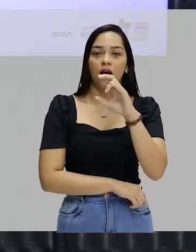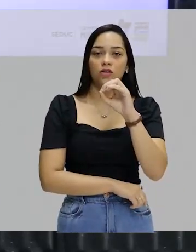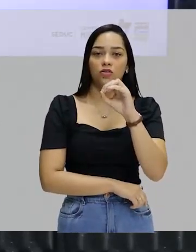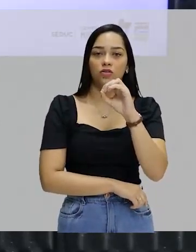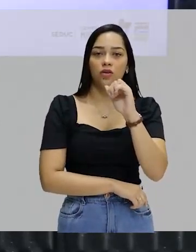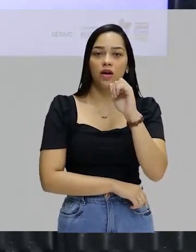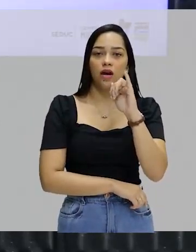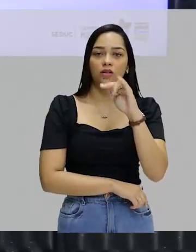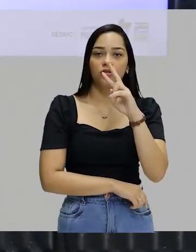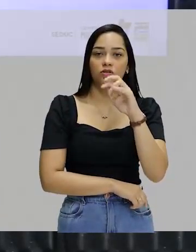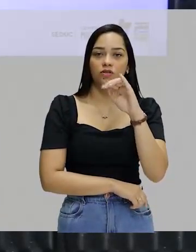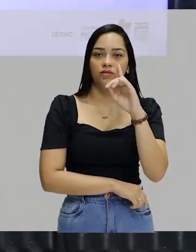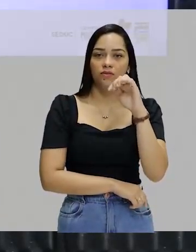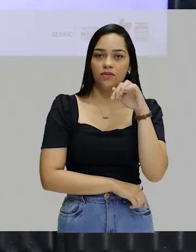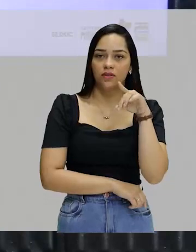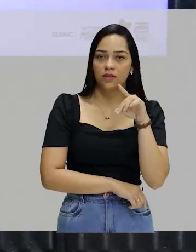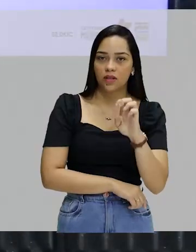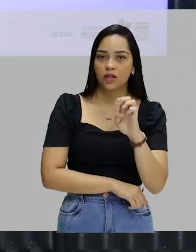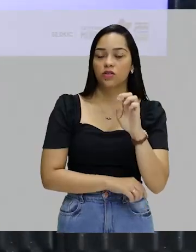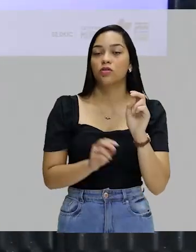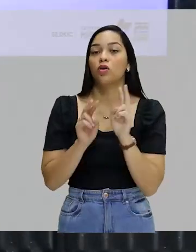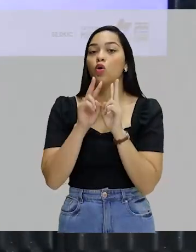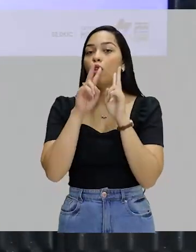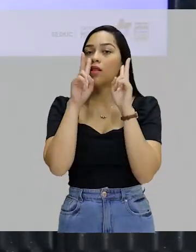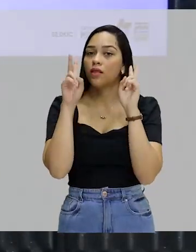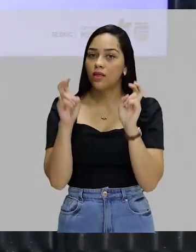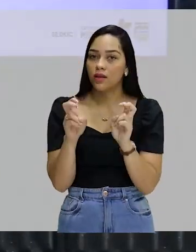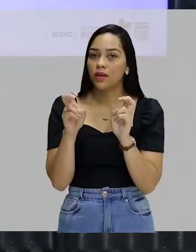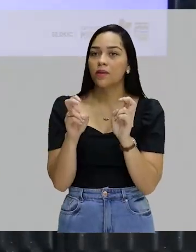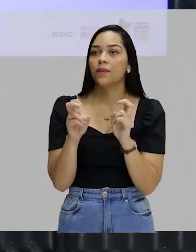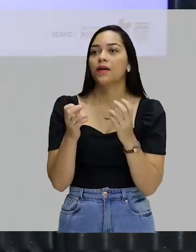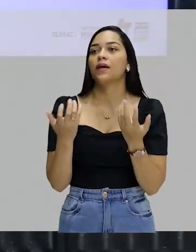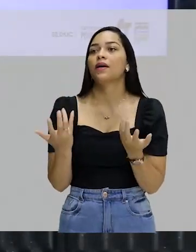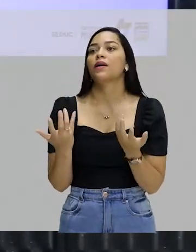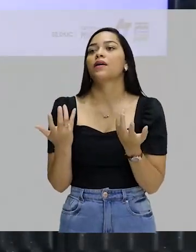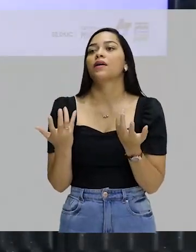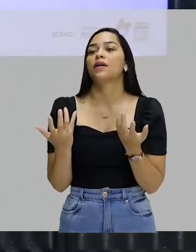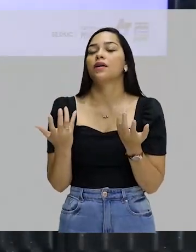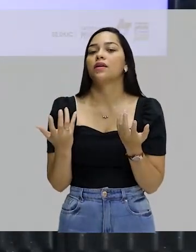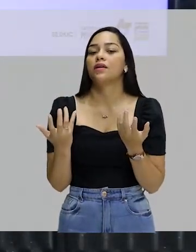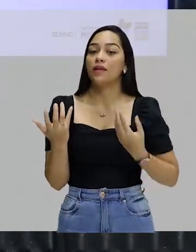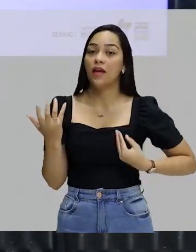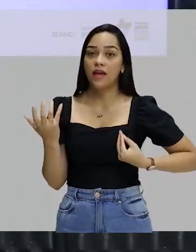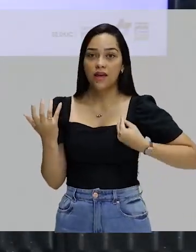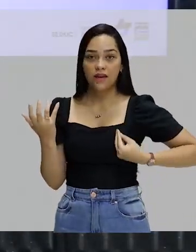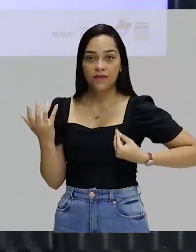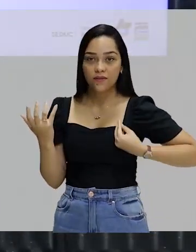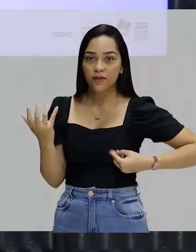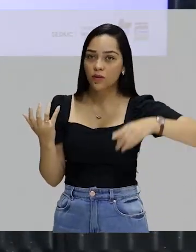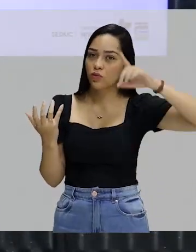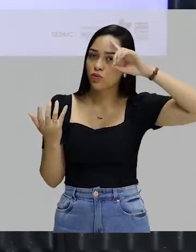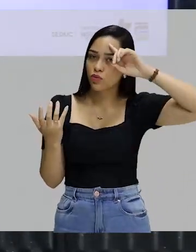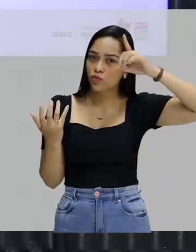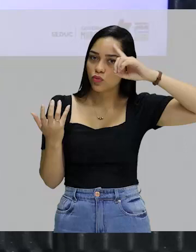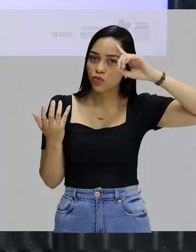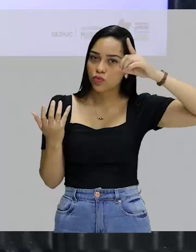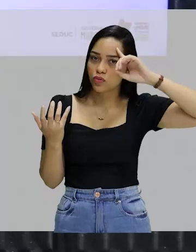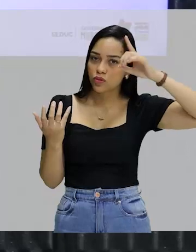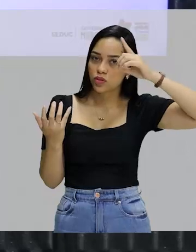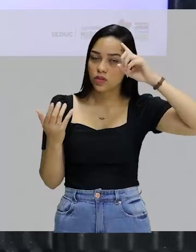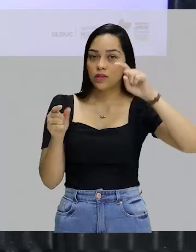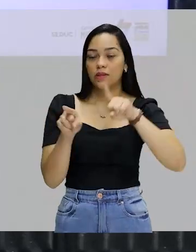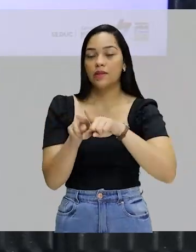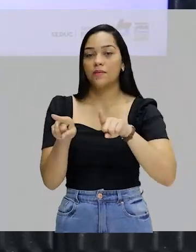radioatividade, certo? Um tema, uma temática muito presente no nosso dia a dia e